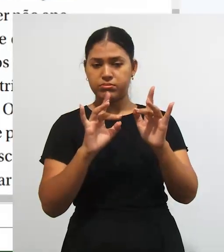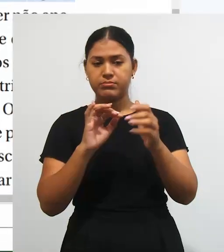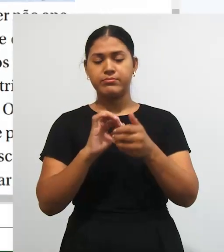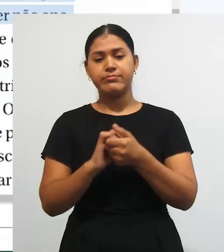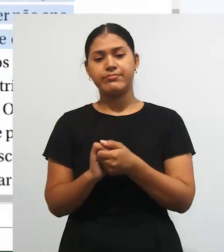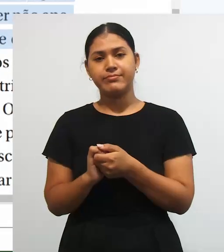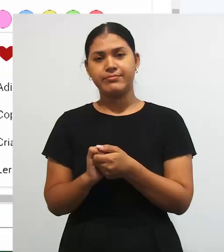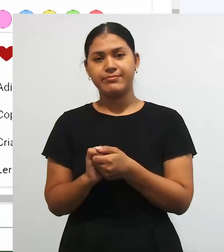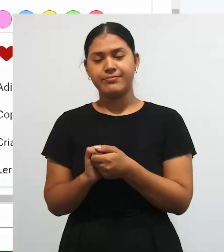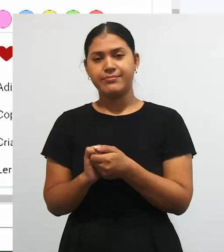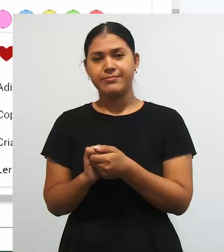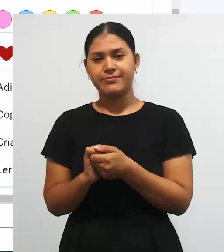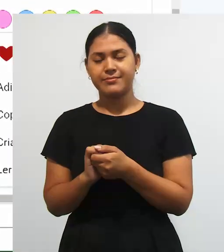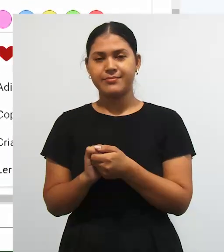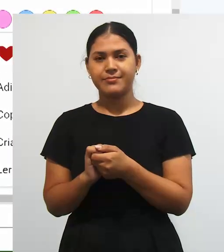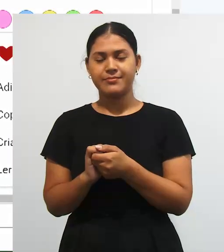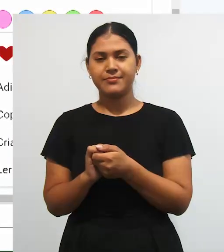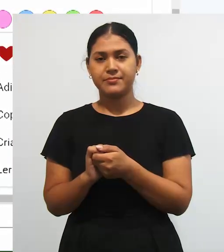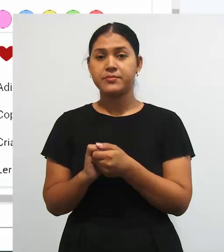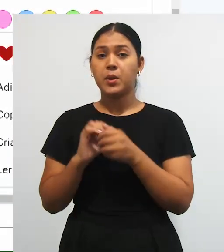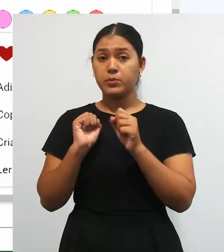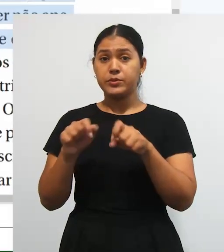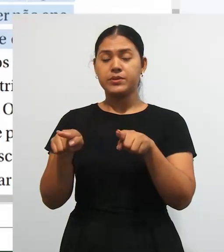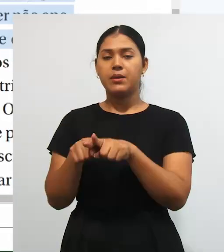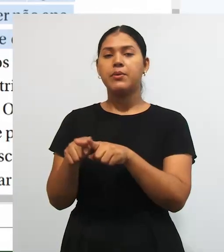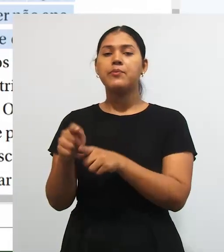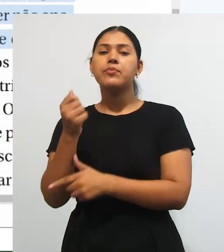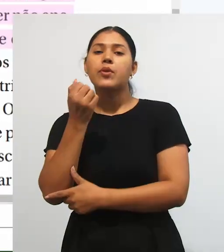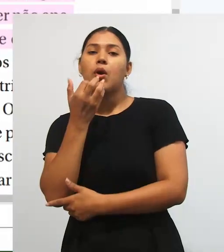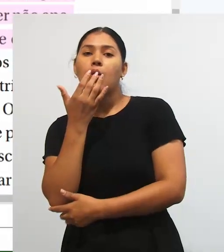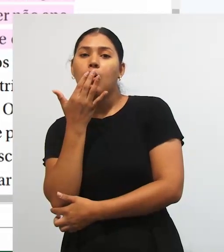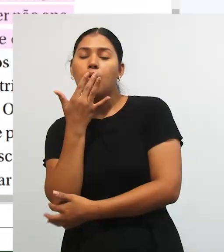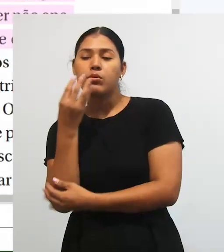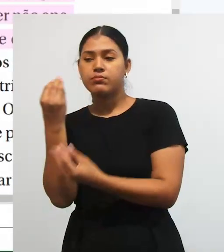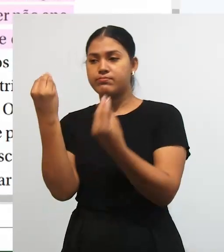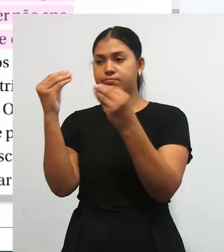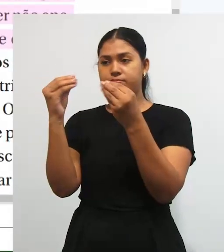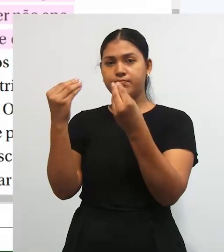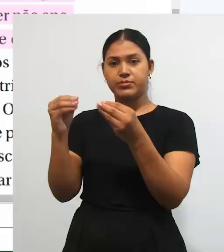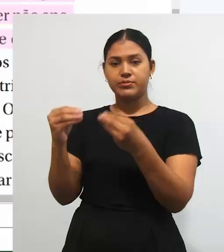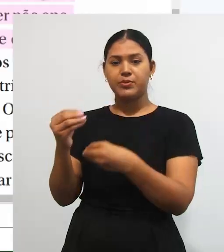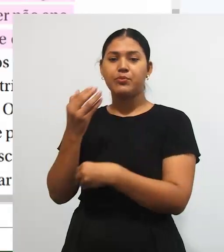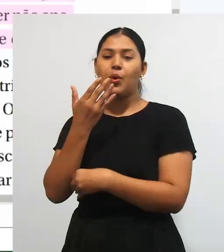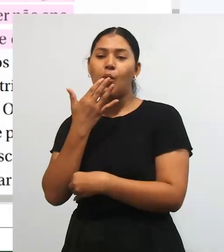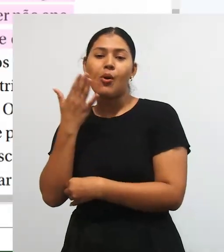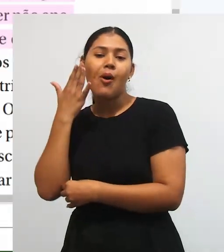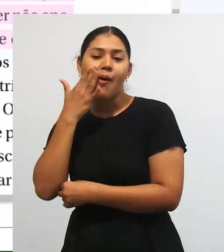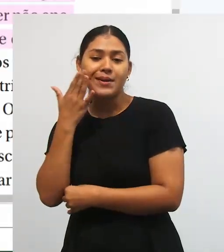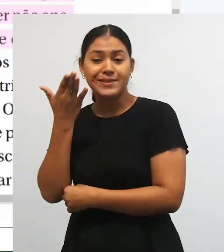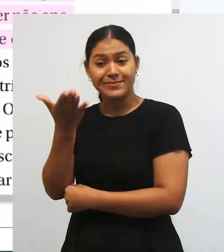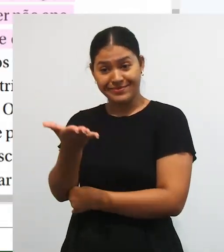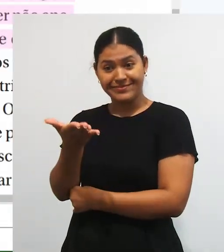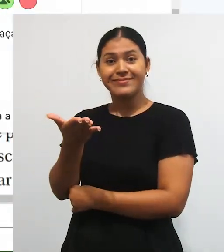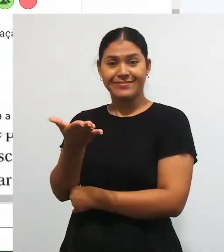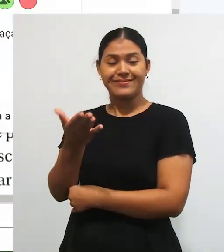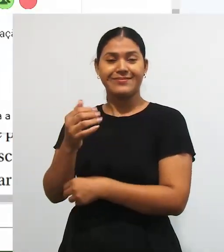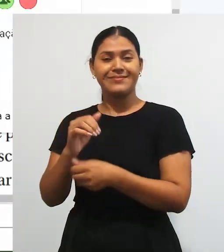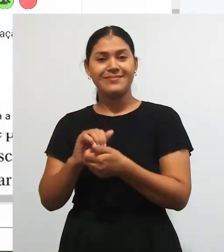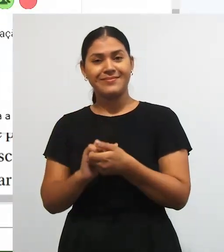Né? Ó. Você pode colocar cor. Olha só, ficou rosa, ó, que bonitinho. Você